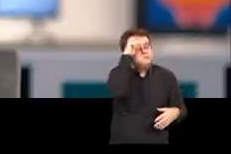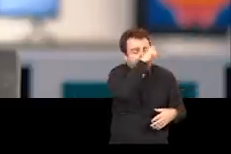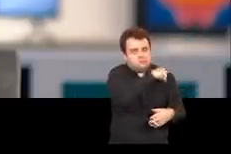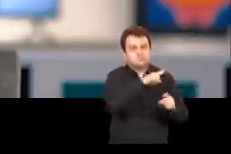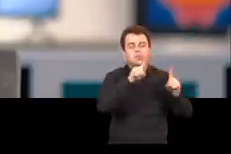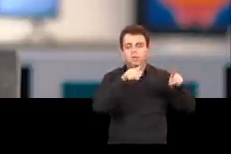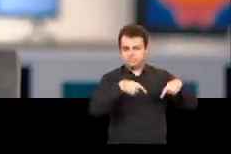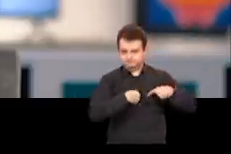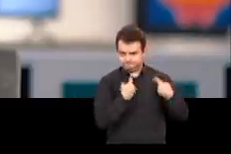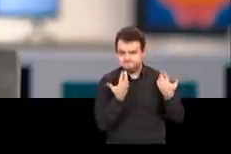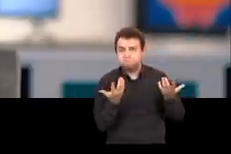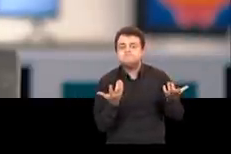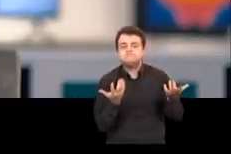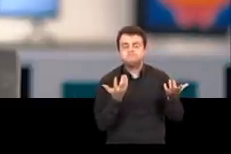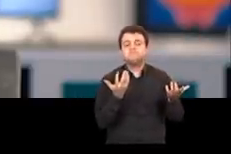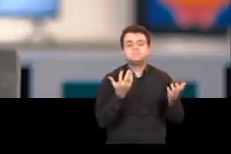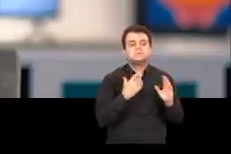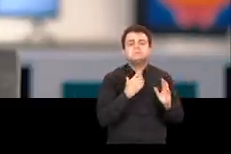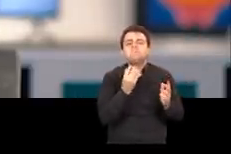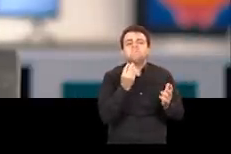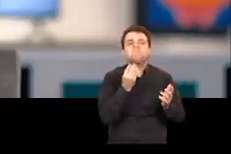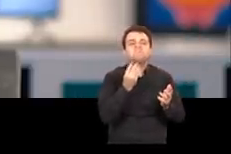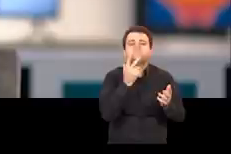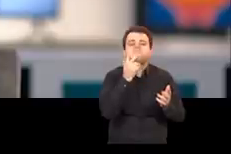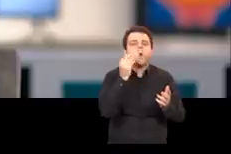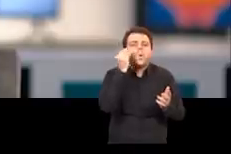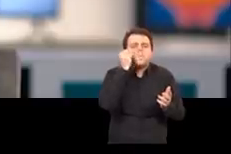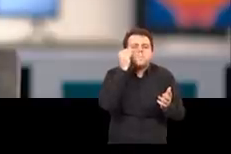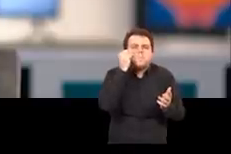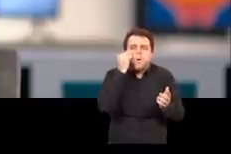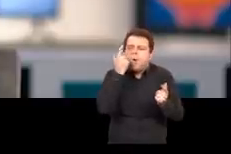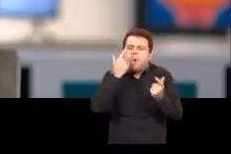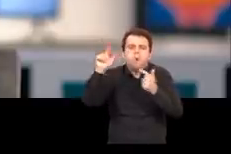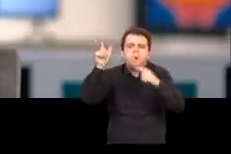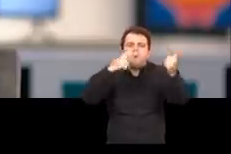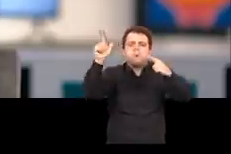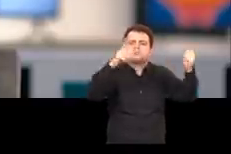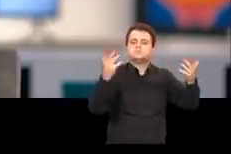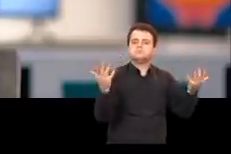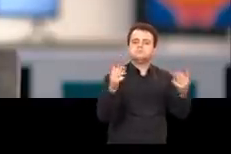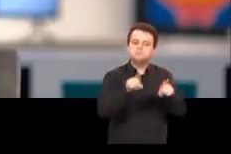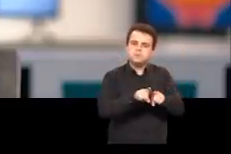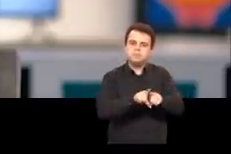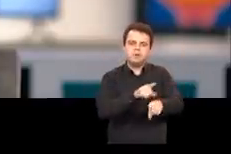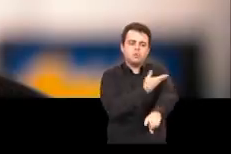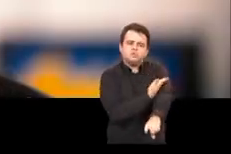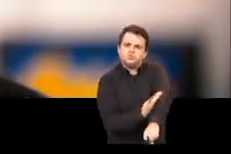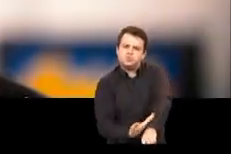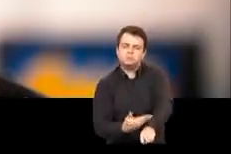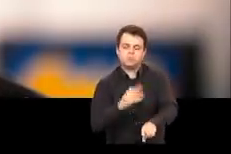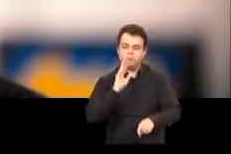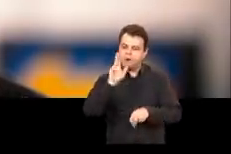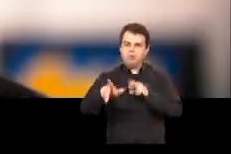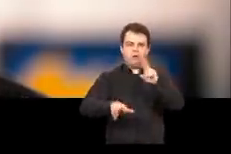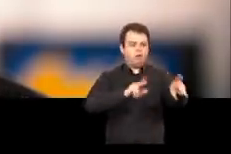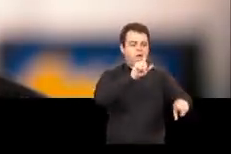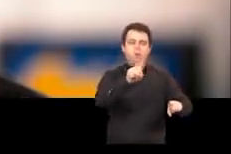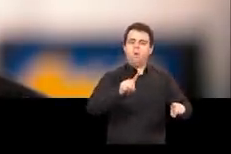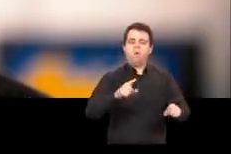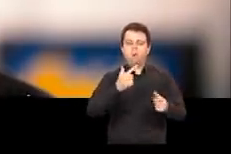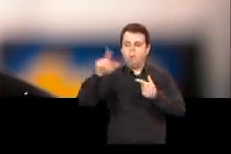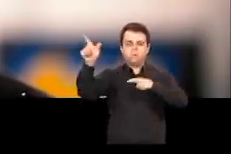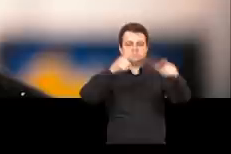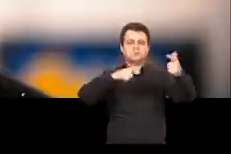eles, experimentar fazer as coisas de um modo diferente e criar novos hábitos. Sabemos que